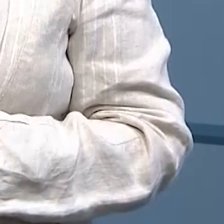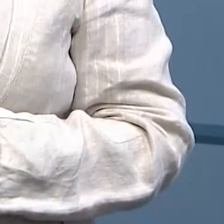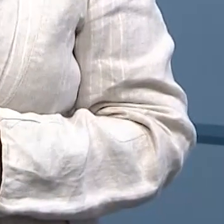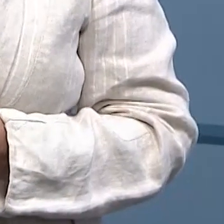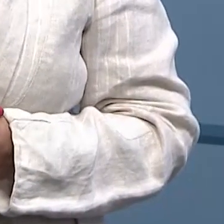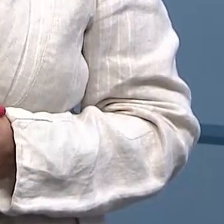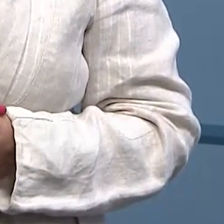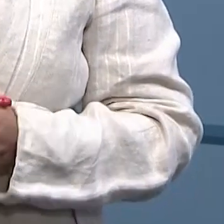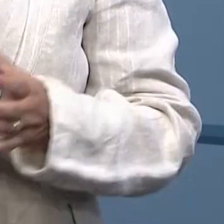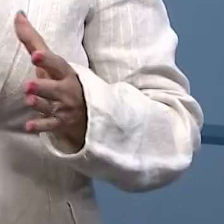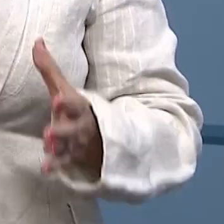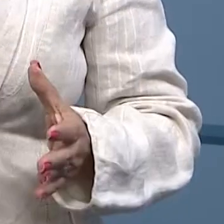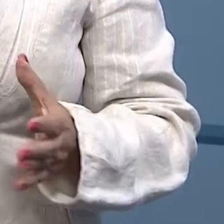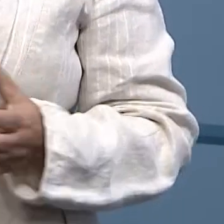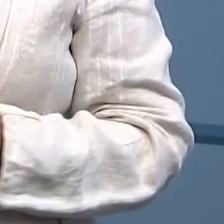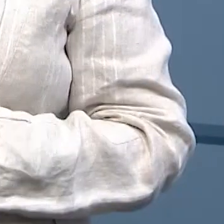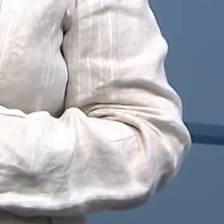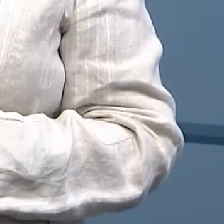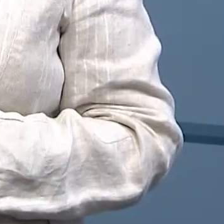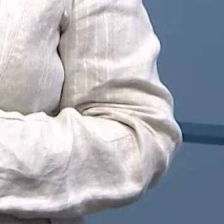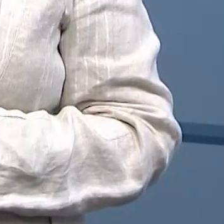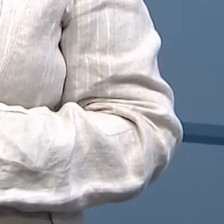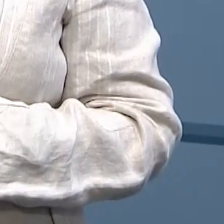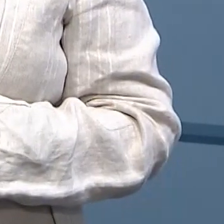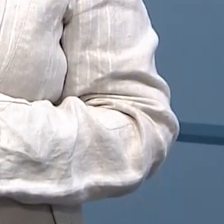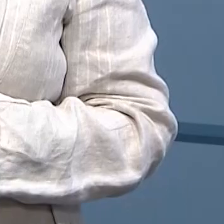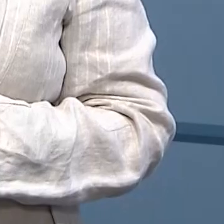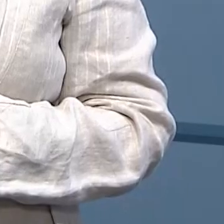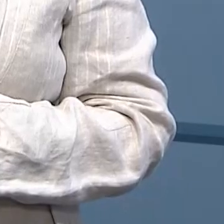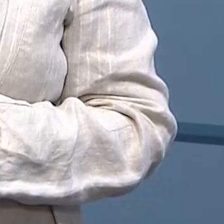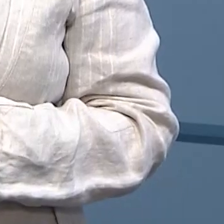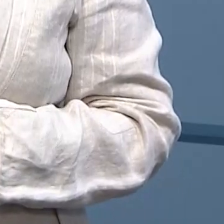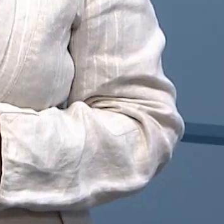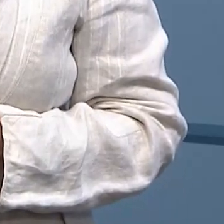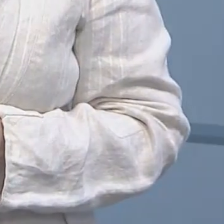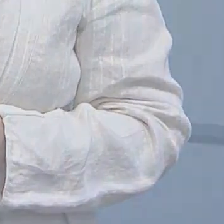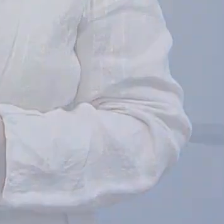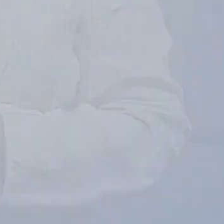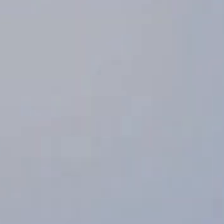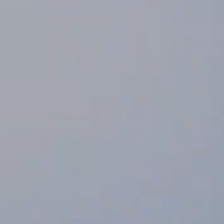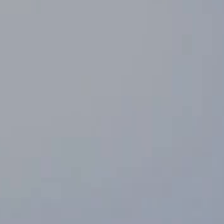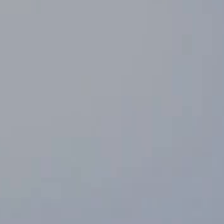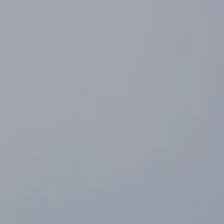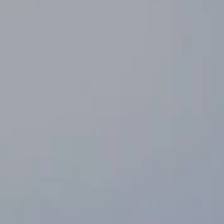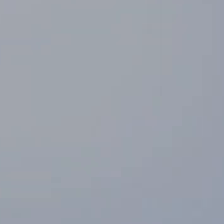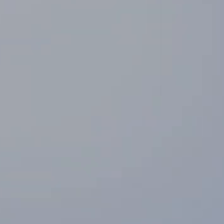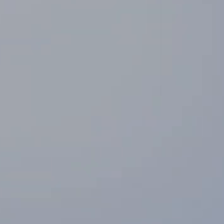FM Assembleia, toda segunda-feira, às 22h.